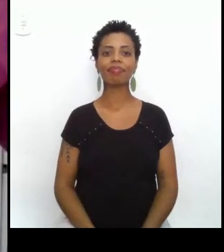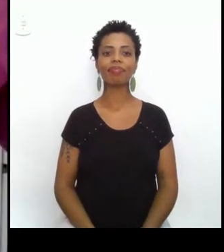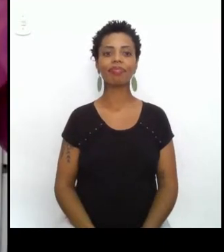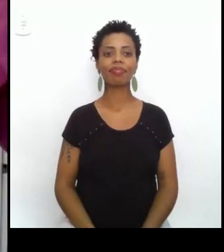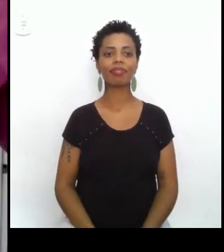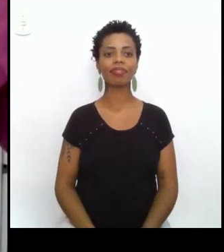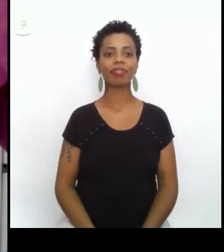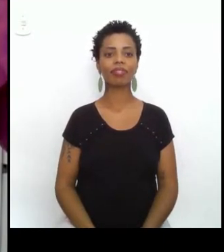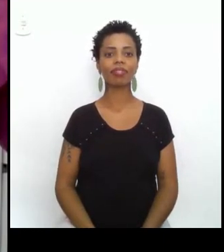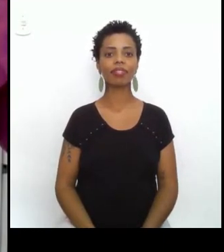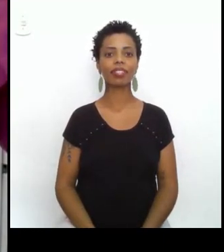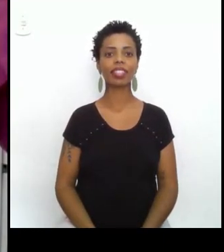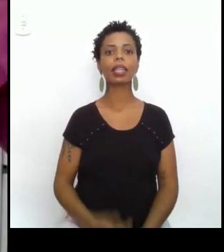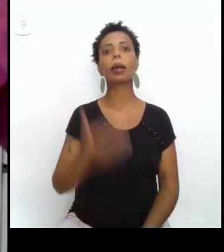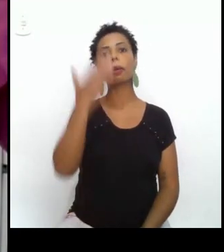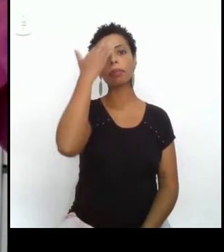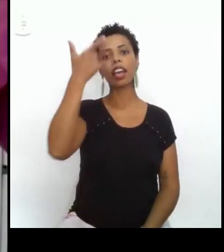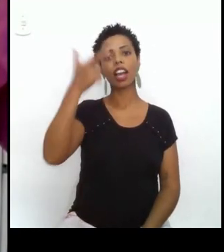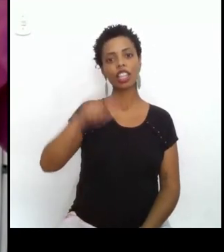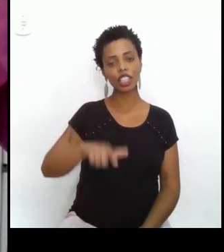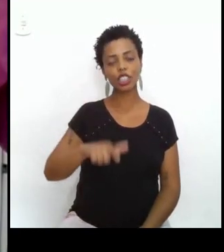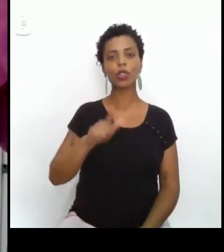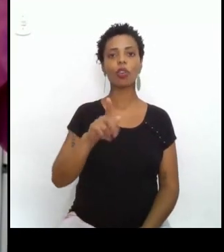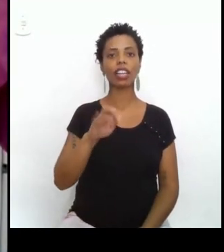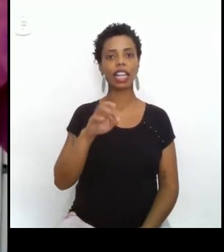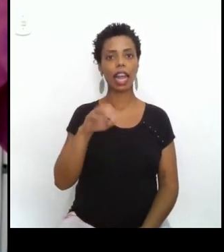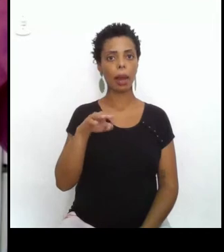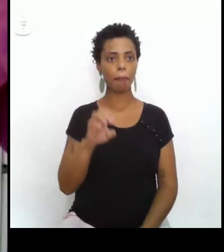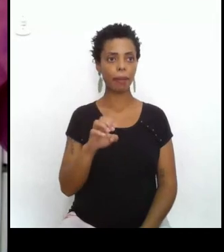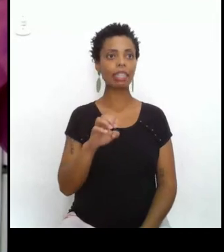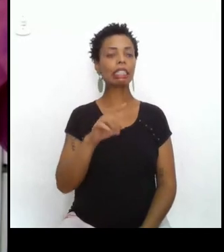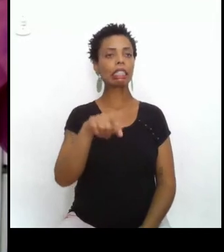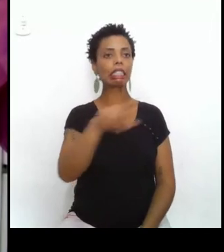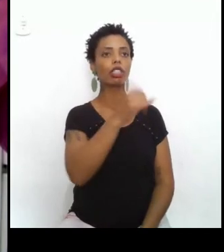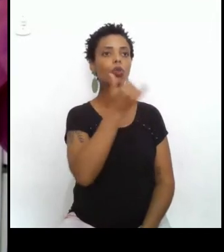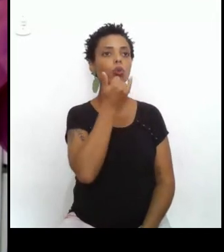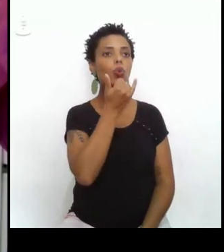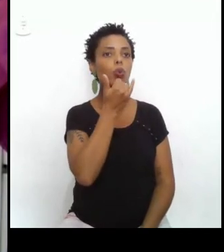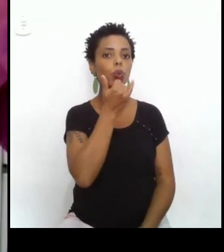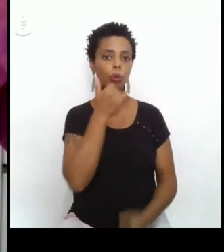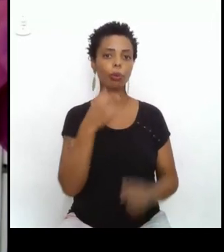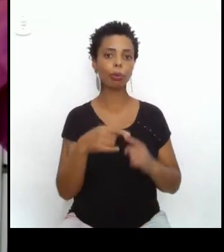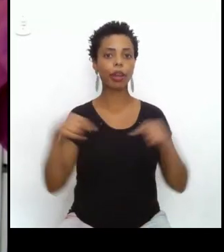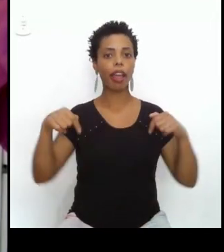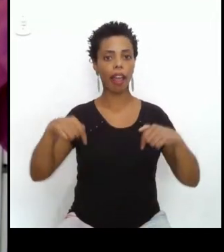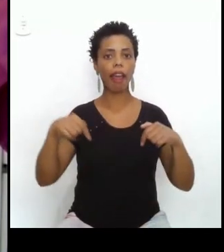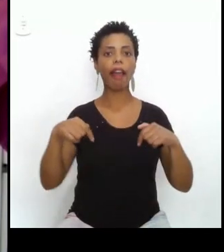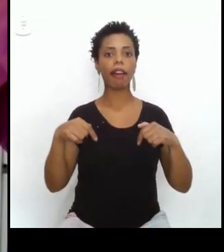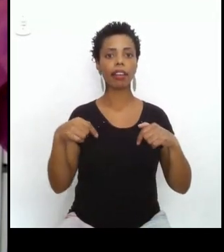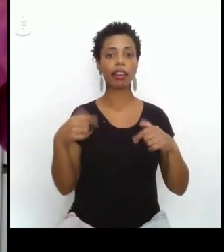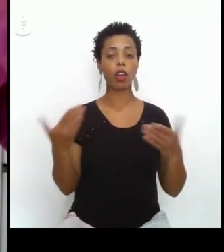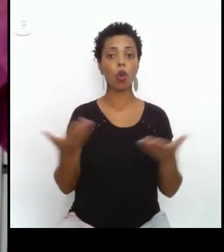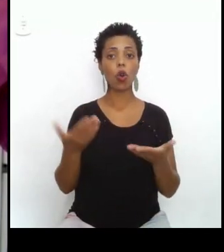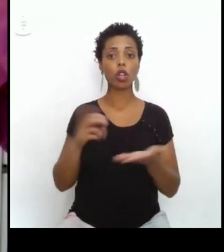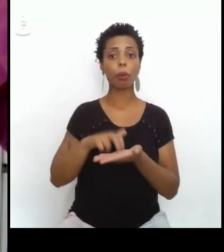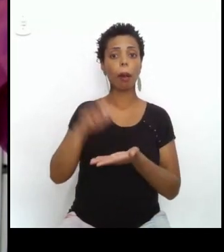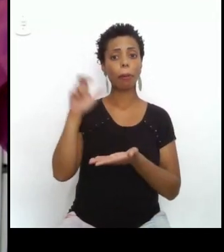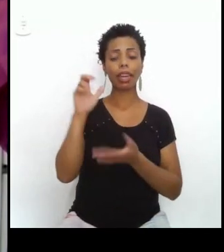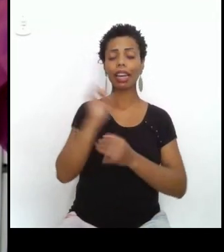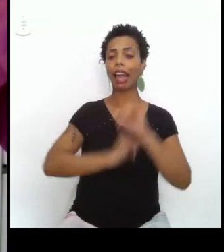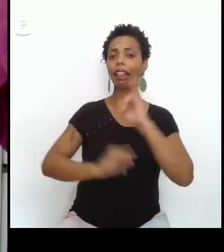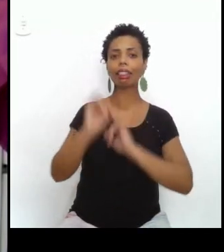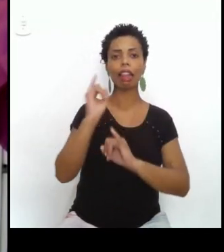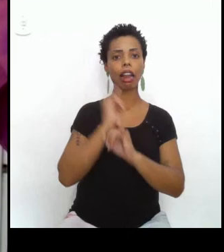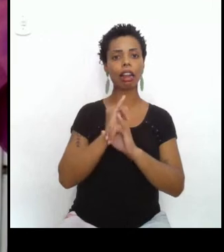e obrigada novamente Guilherme peço desculpas é uma tecido na verdade aqui uma manhã de internet bastante no